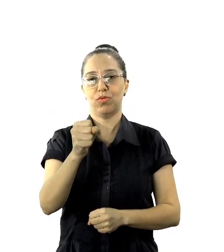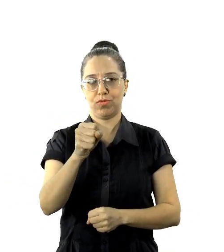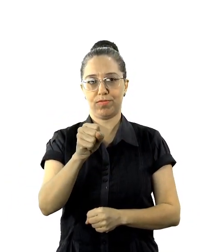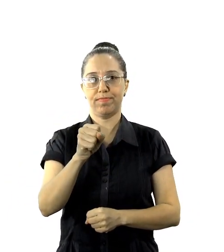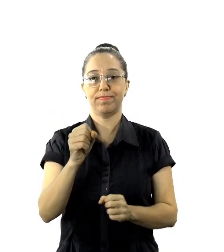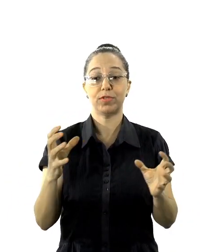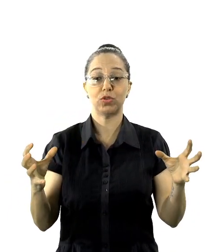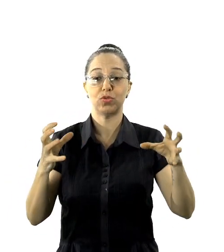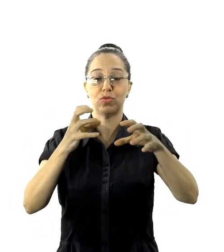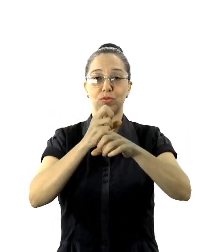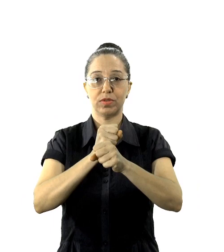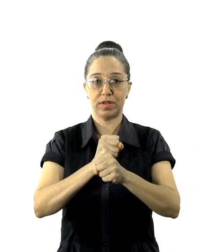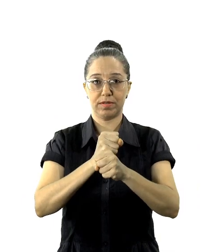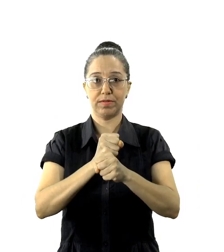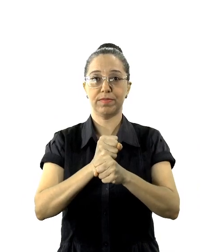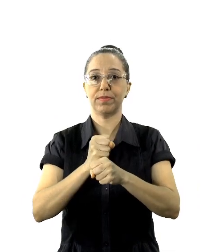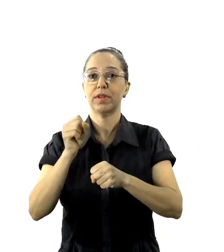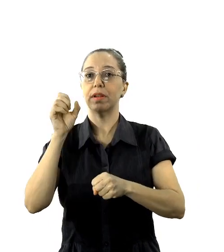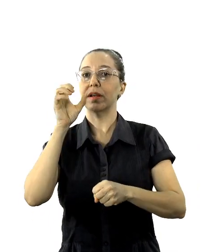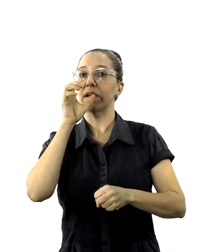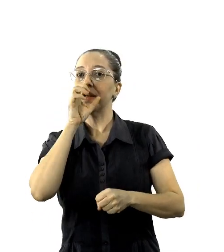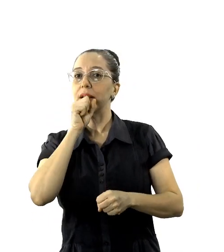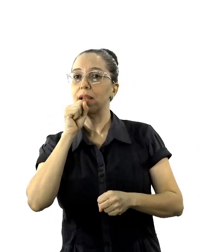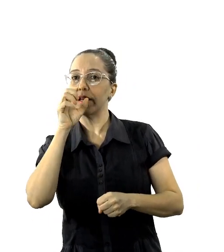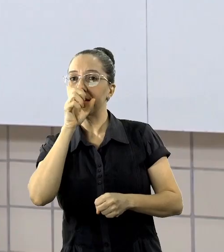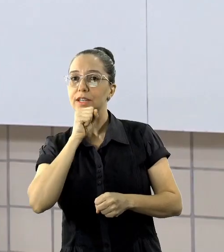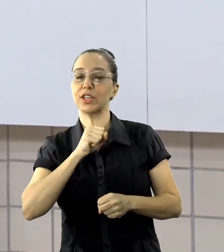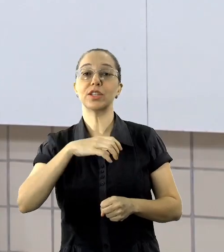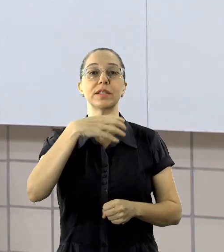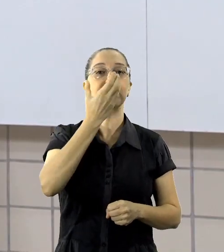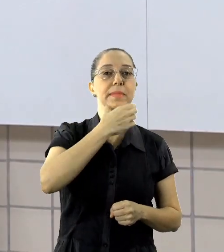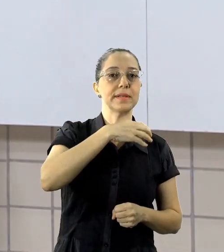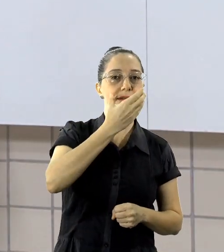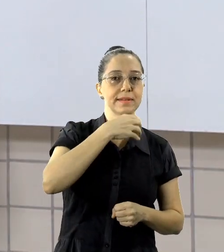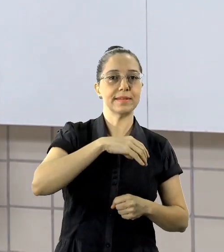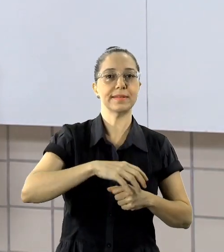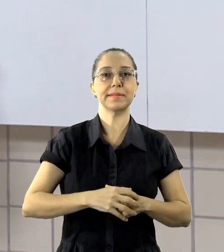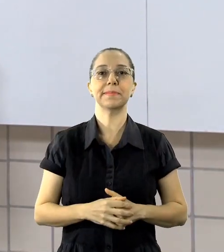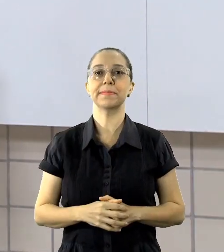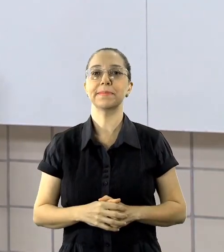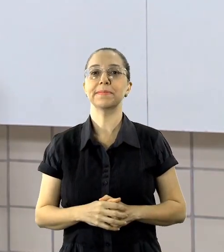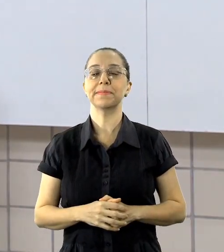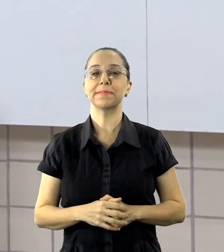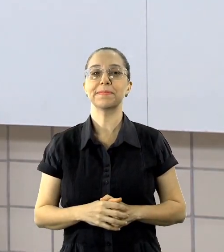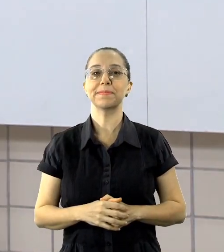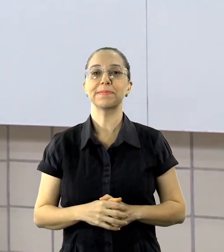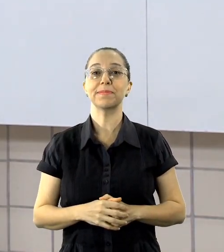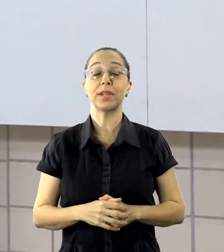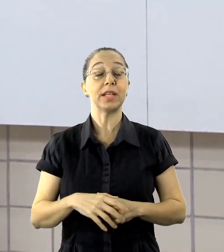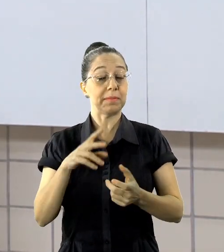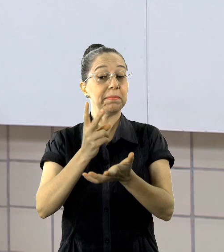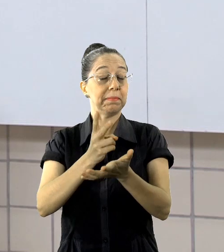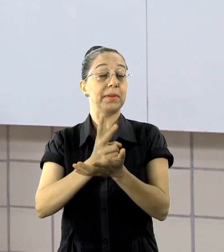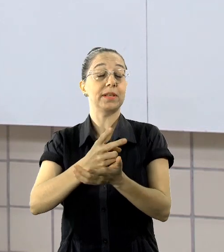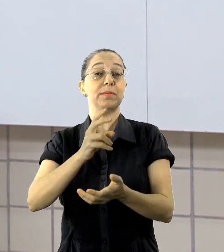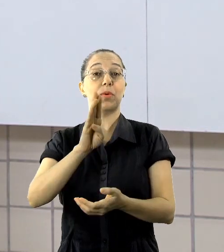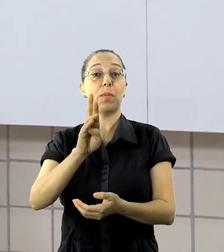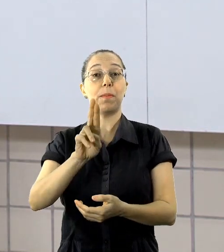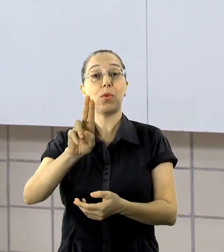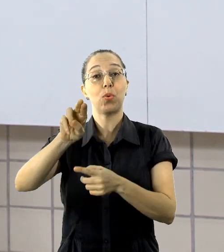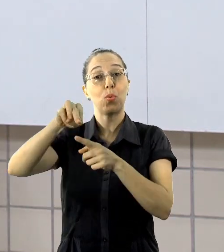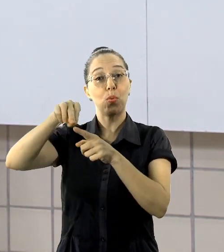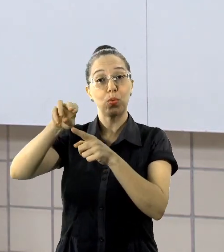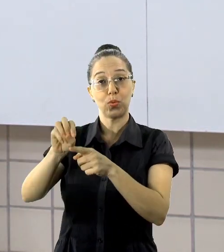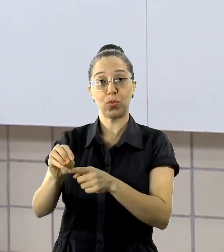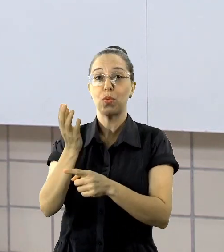Estamos juntando as laranjas e as maçãs. Da mesma cesta, o Bruno, ele comeu as 6